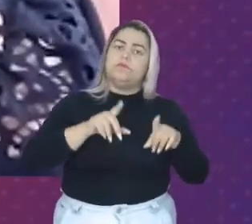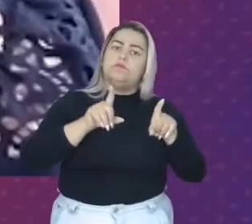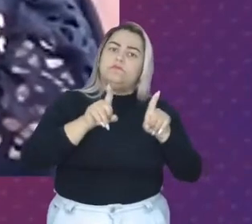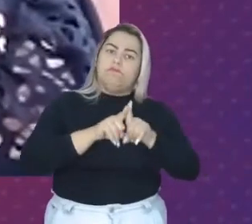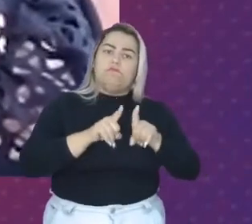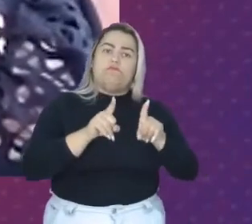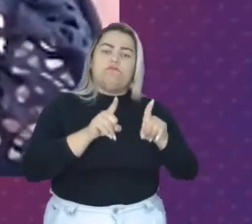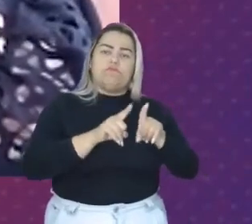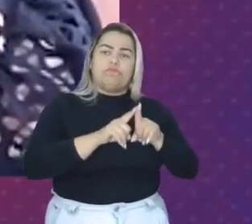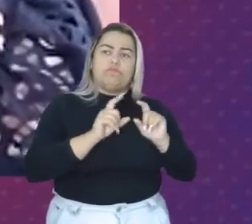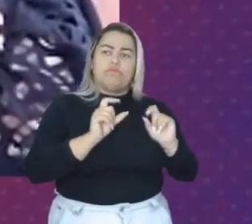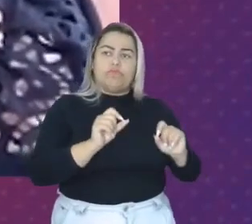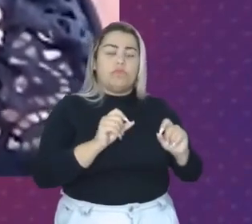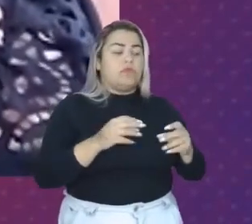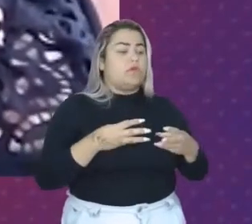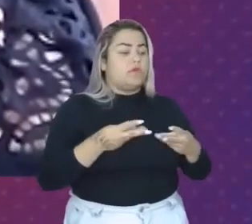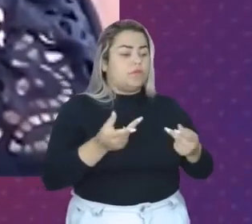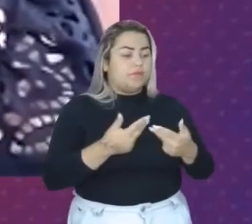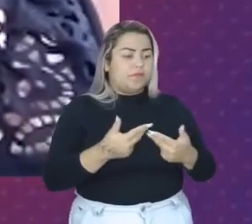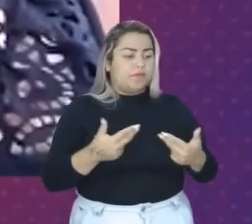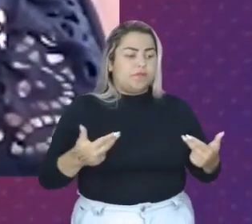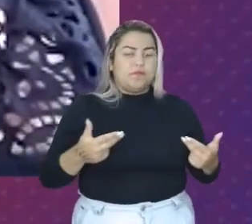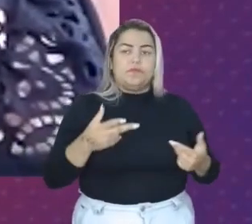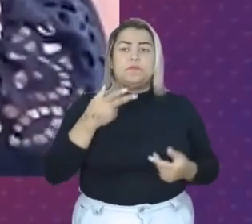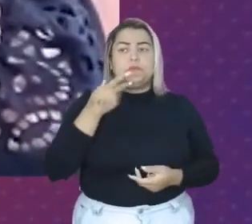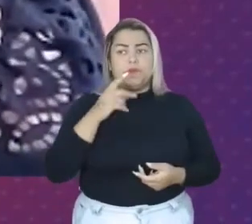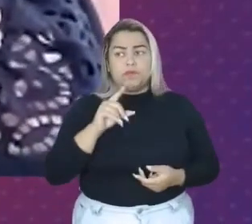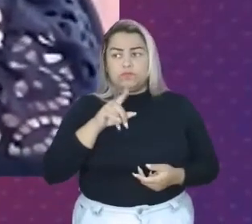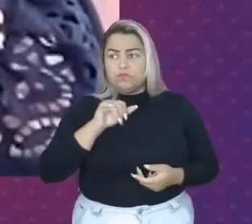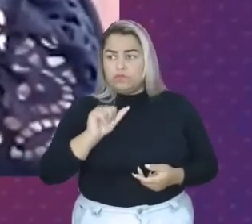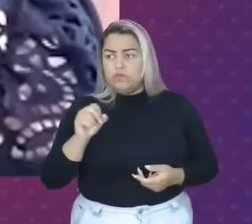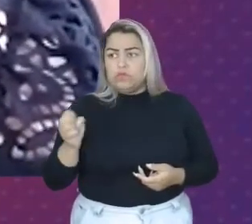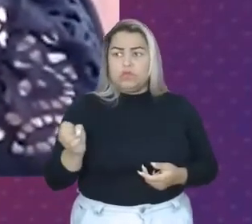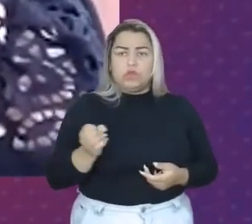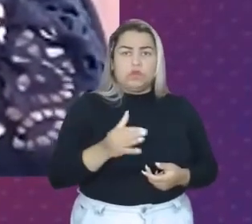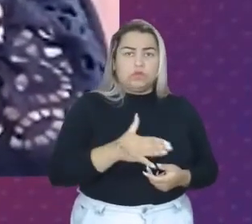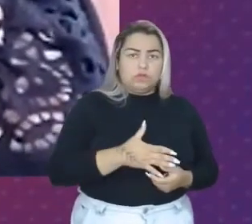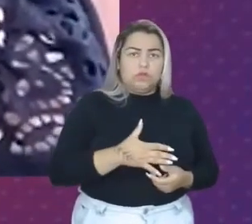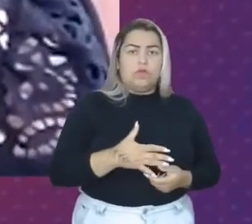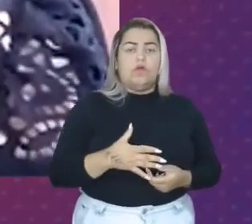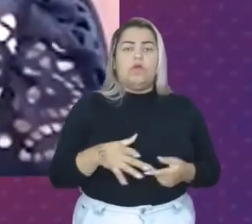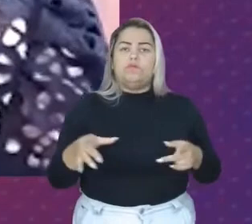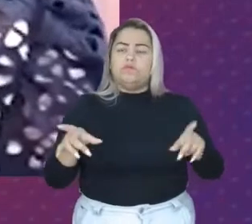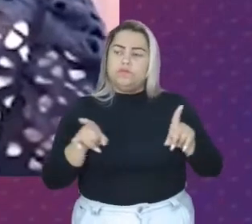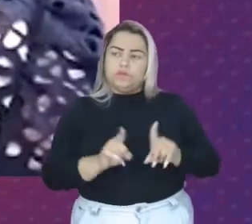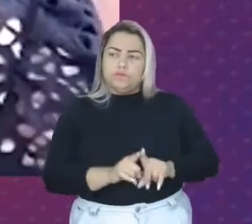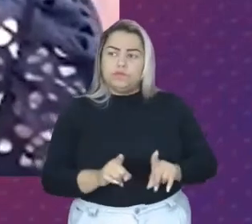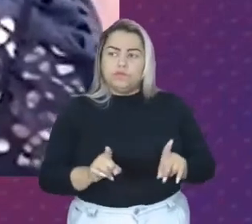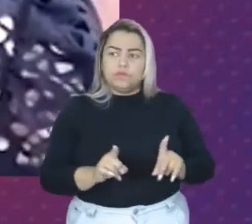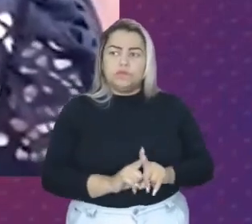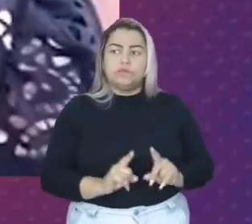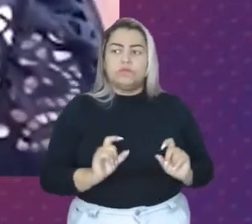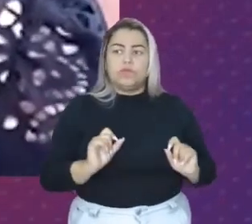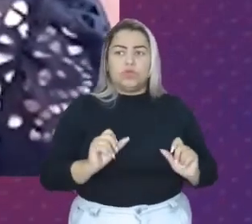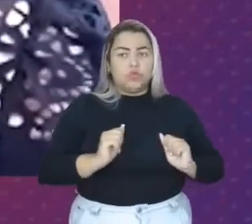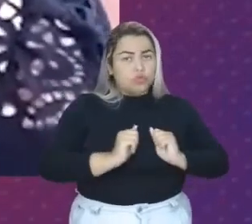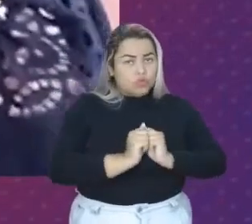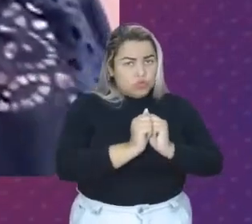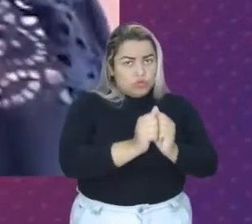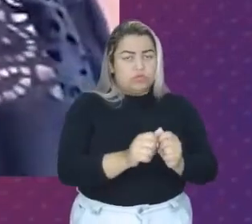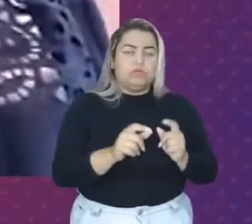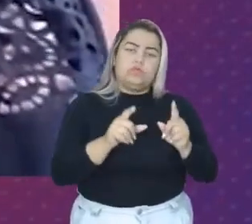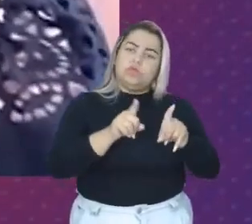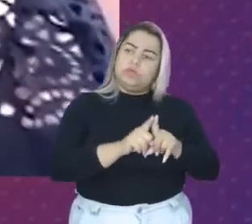Ainda tem muita coisa, cada dia um novo desafio, mas nós vamos vencendo juntos, né,